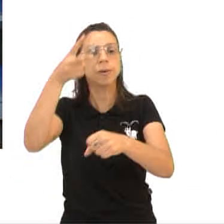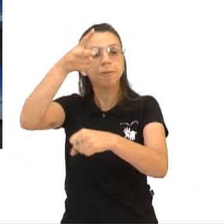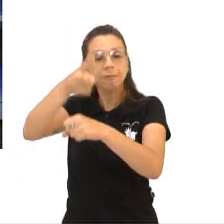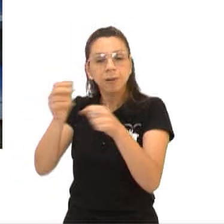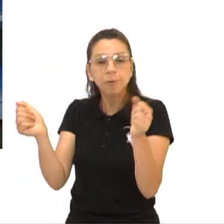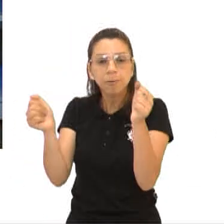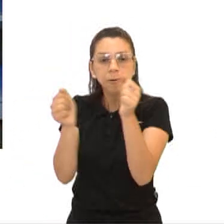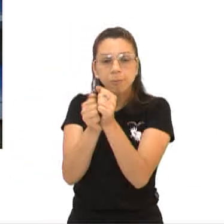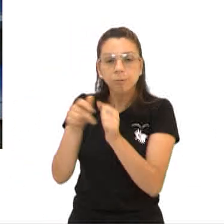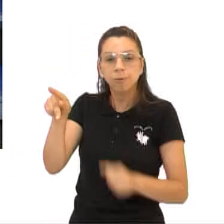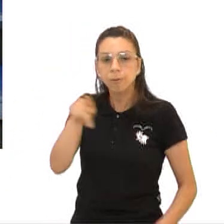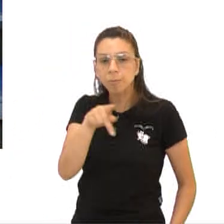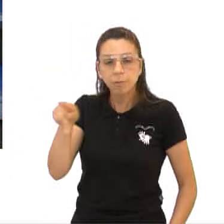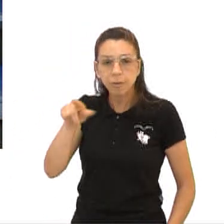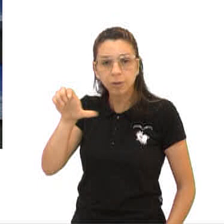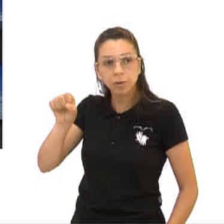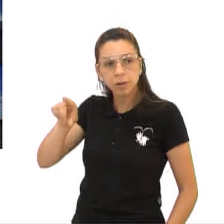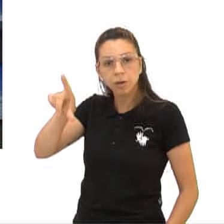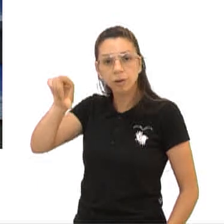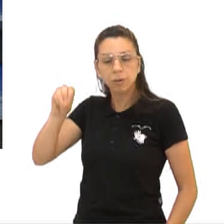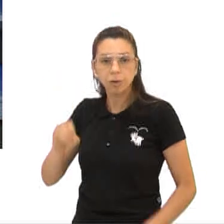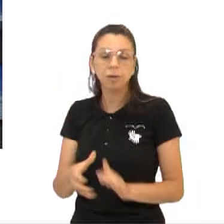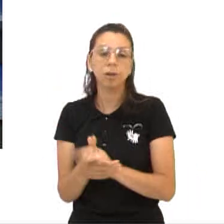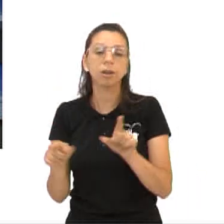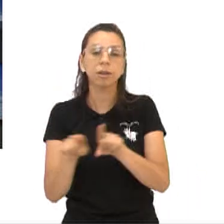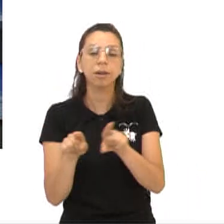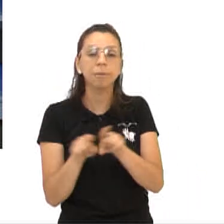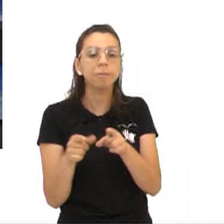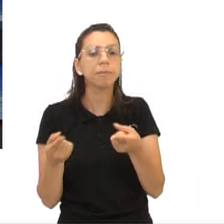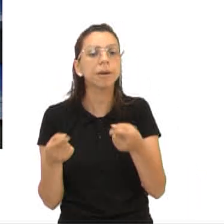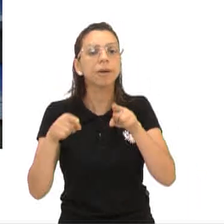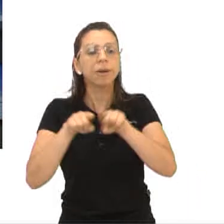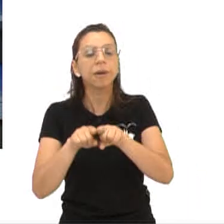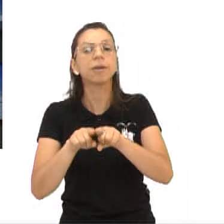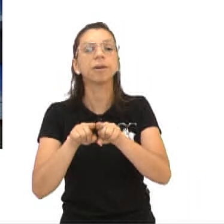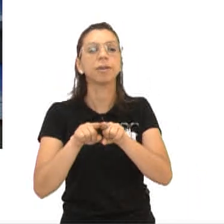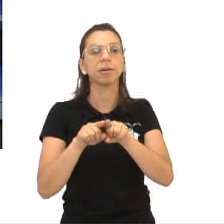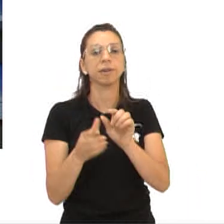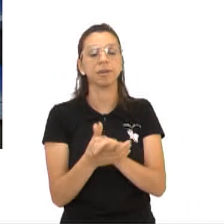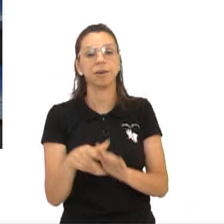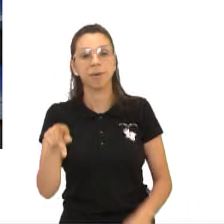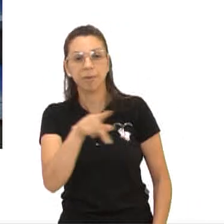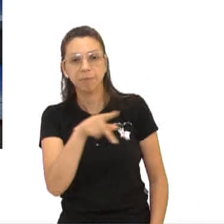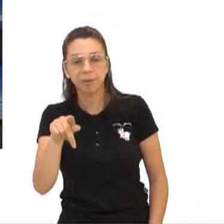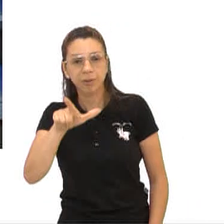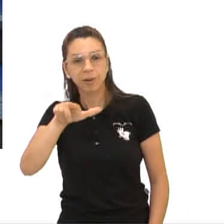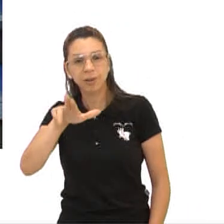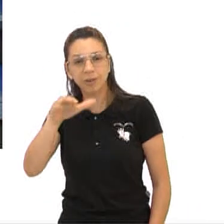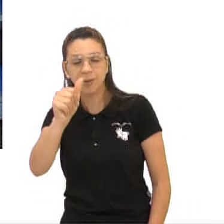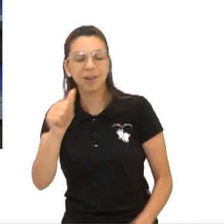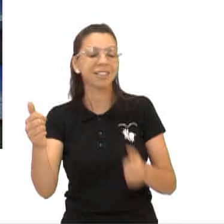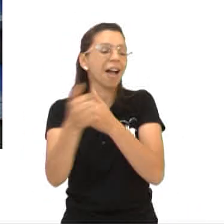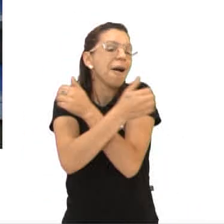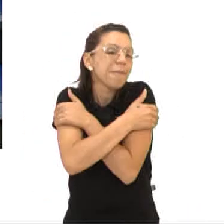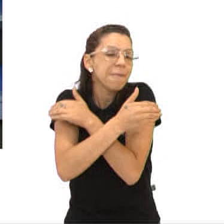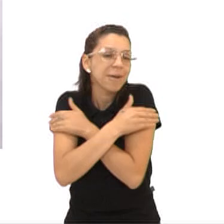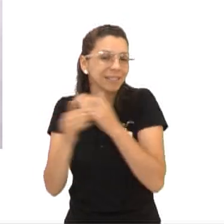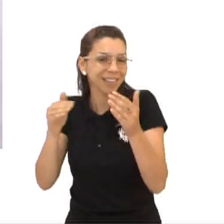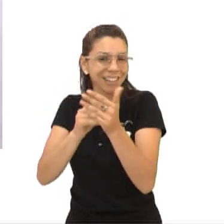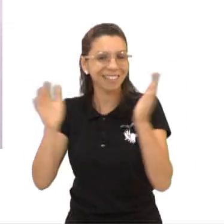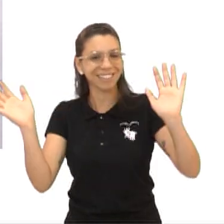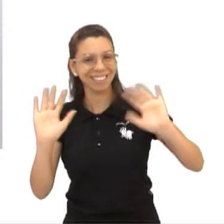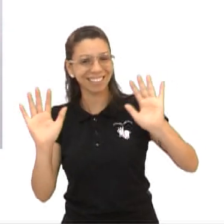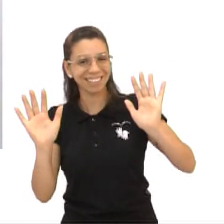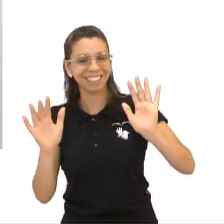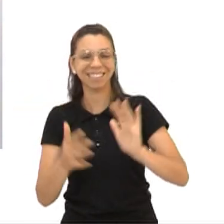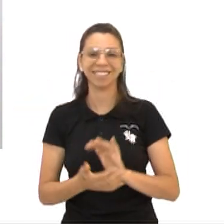Eloy, nosso convidado, e com o meu companheiro de disciplina de terceiro ano de filosofia, o querido professor Lucas. Abração, até!